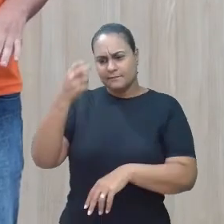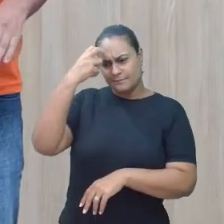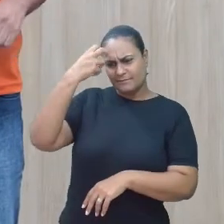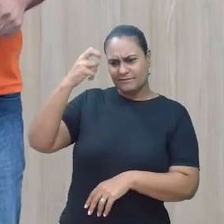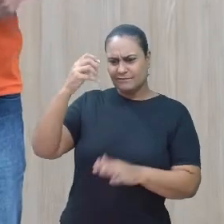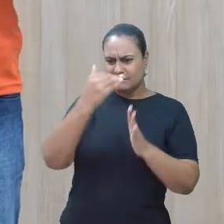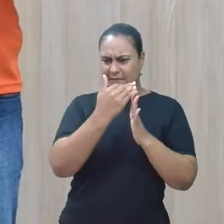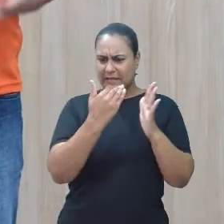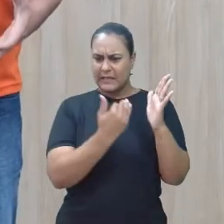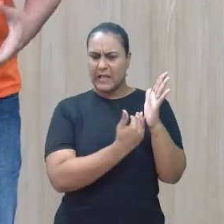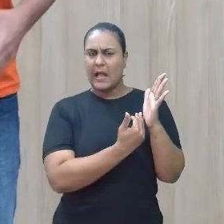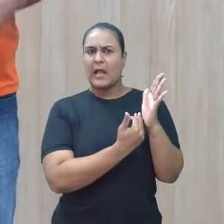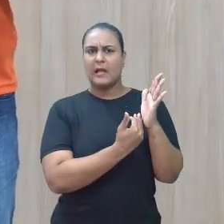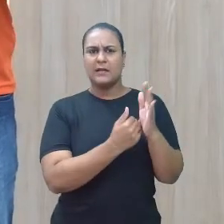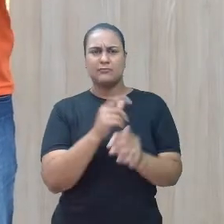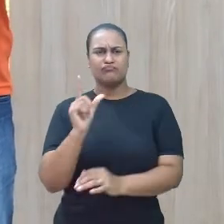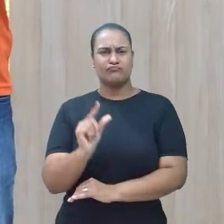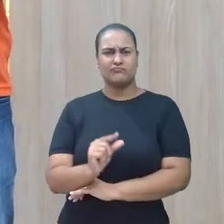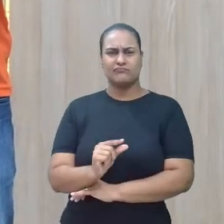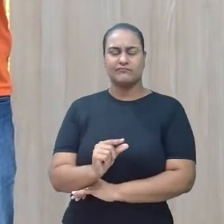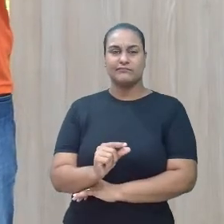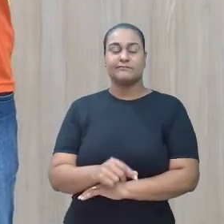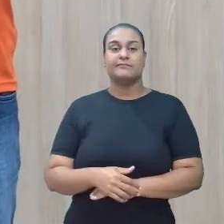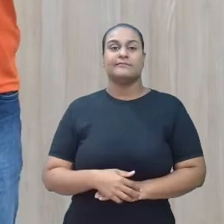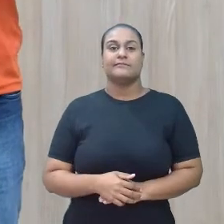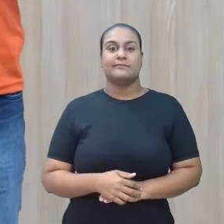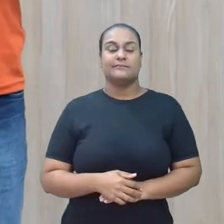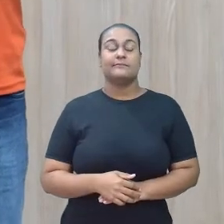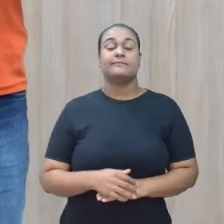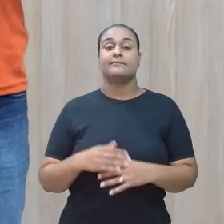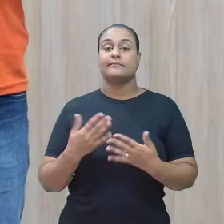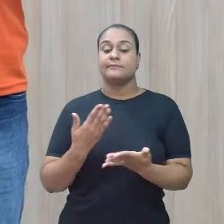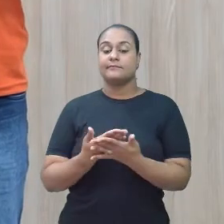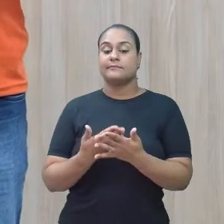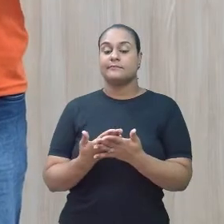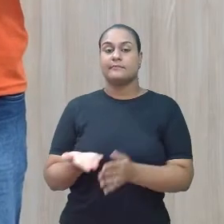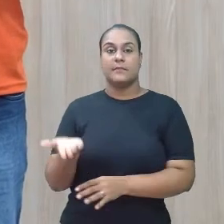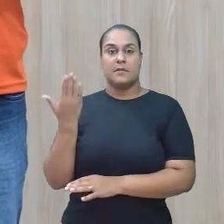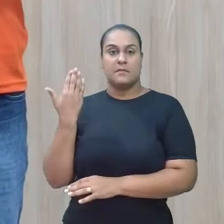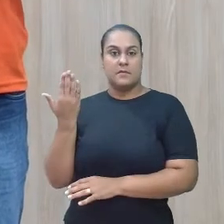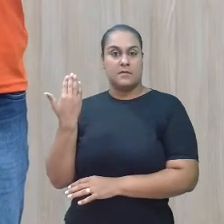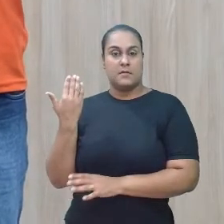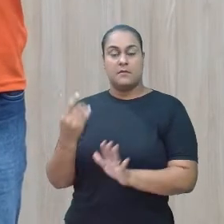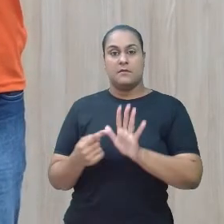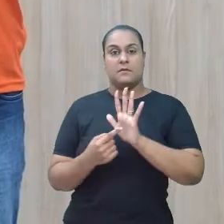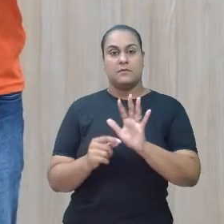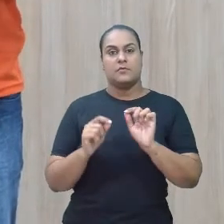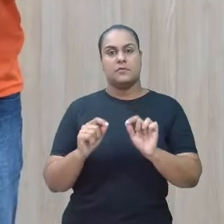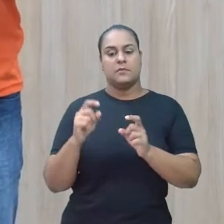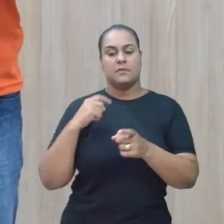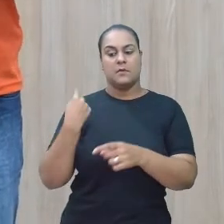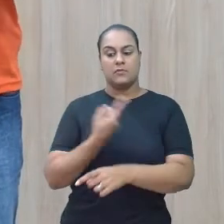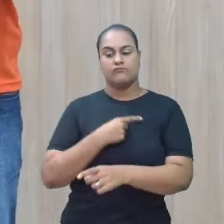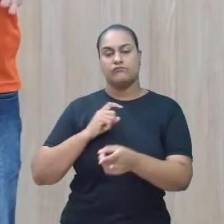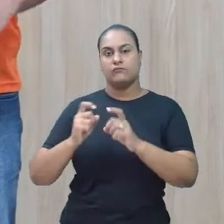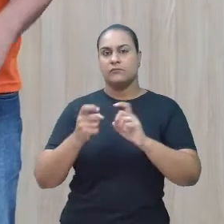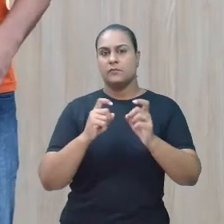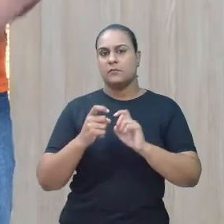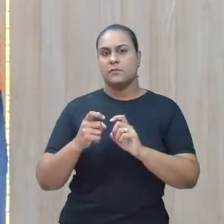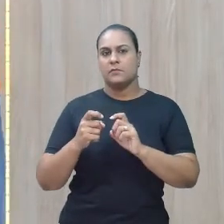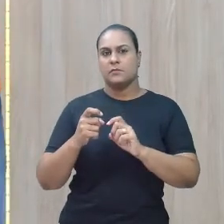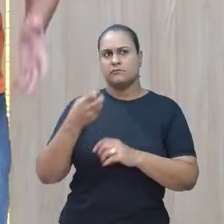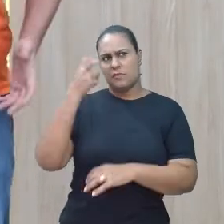inferior, algo diminuído. Mas, na aula passada, a gente mostrou, e a gente discutiu, que não existe